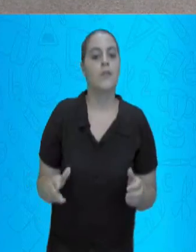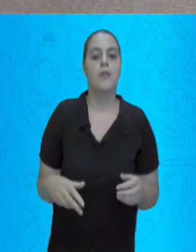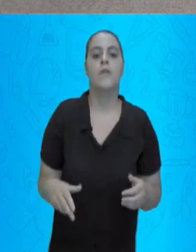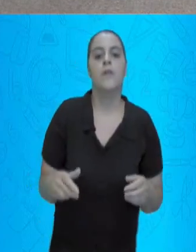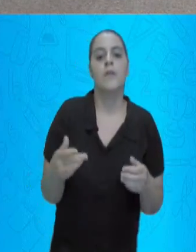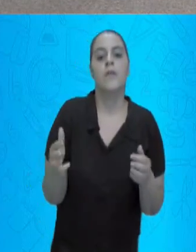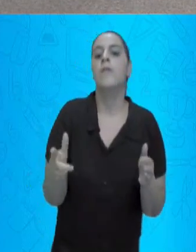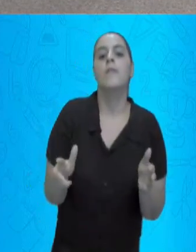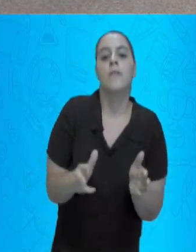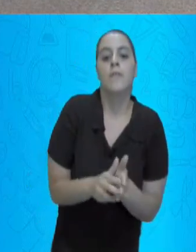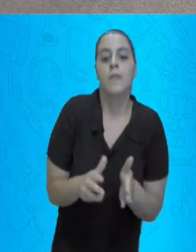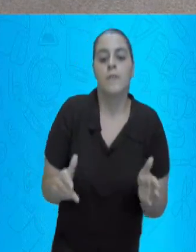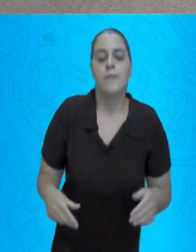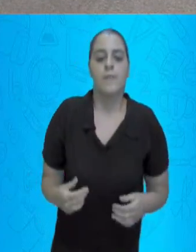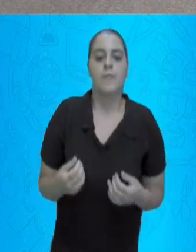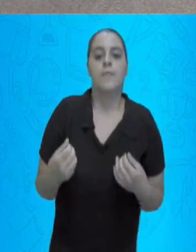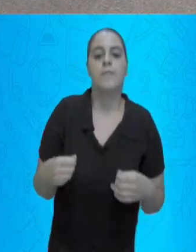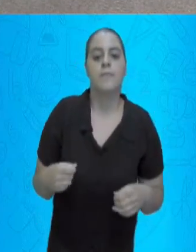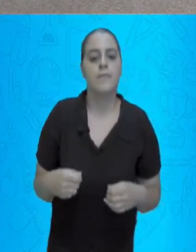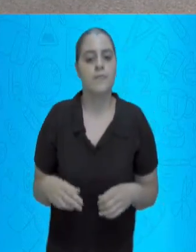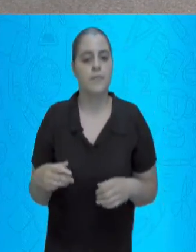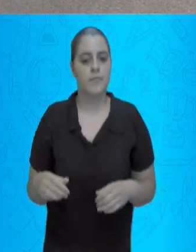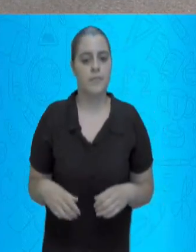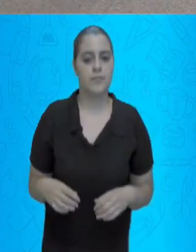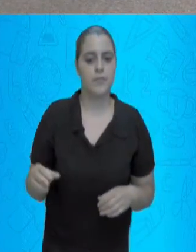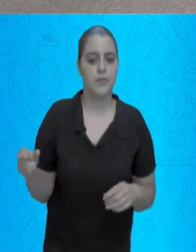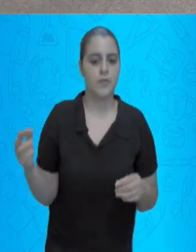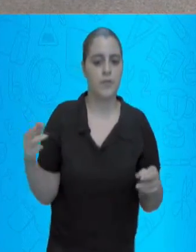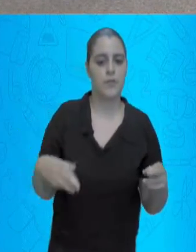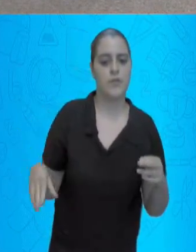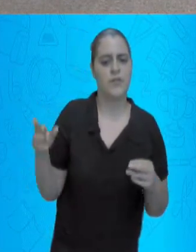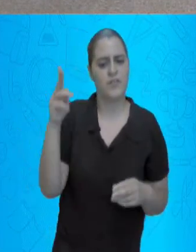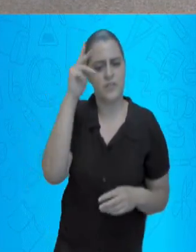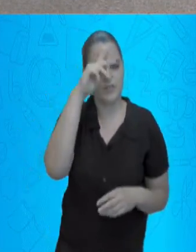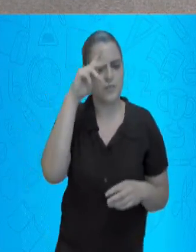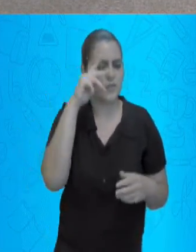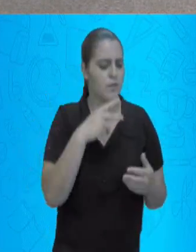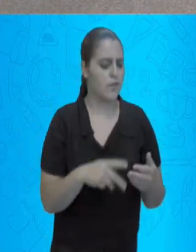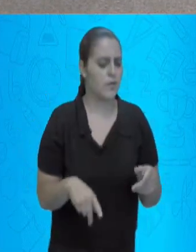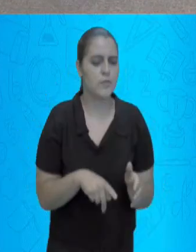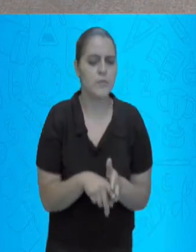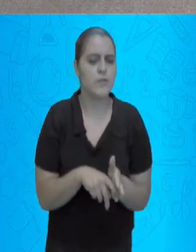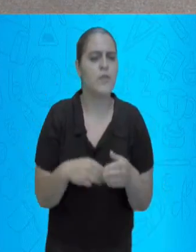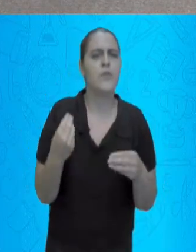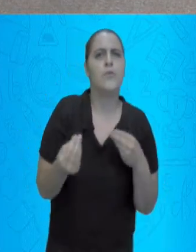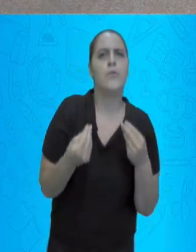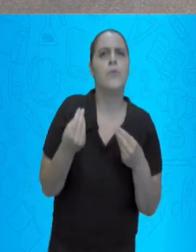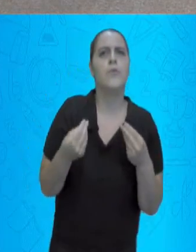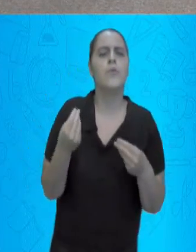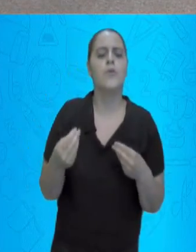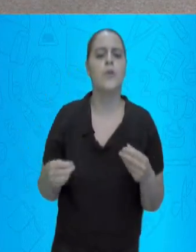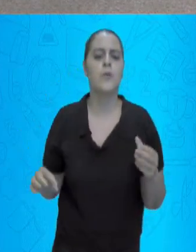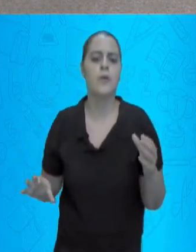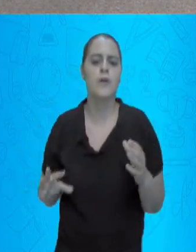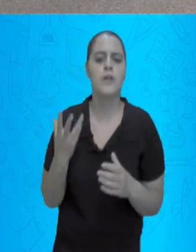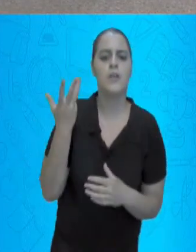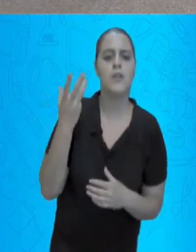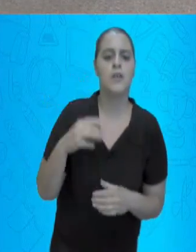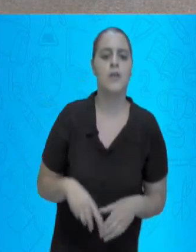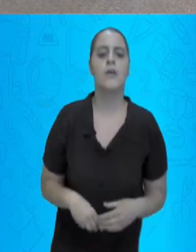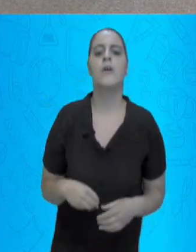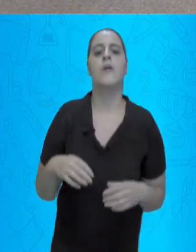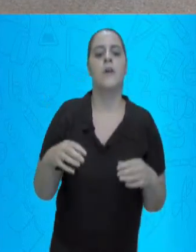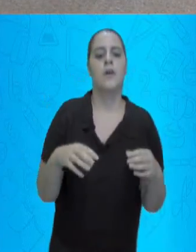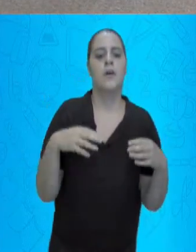fósseis são a nossa enciclopédia de como se formaram os